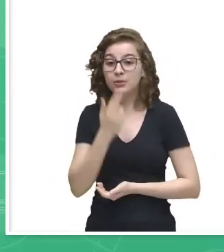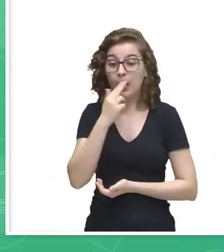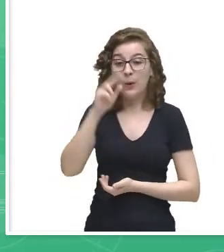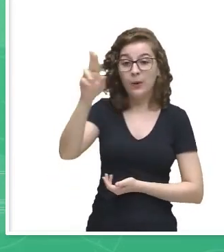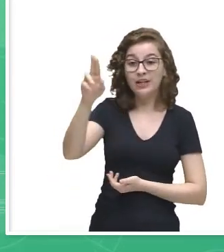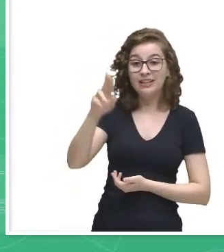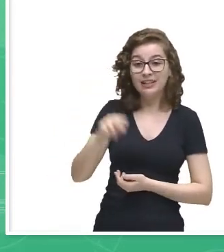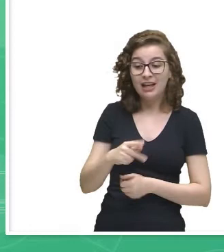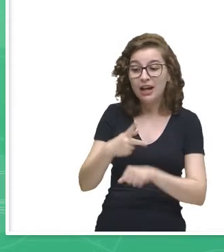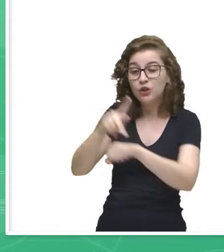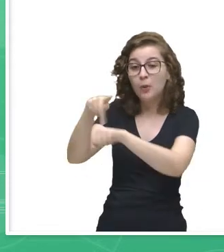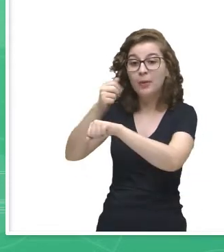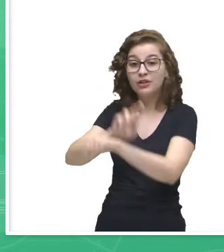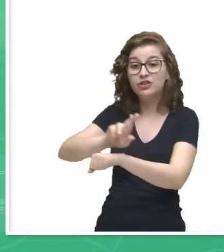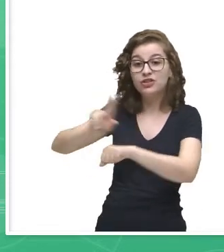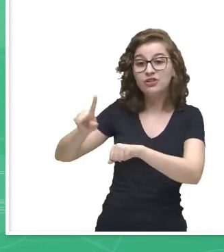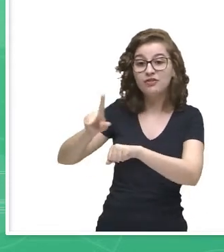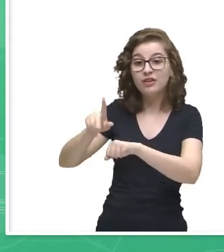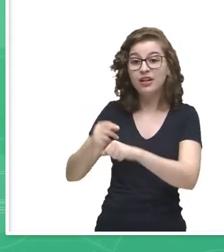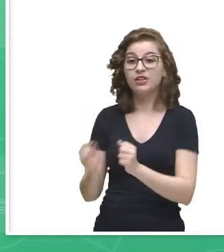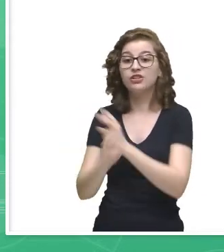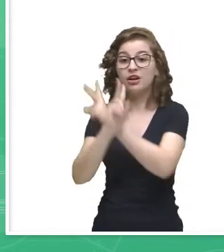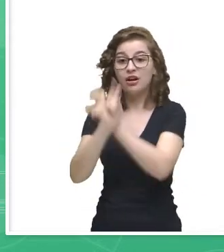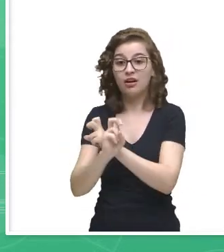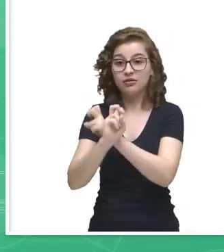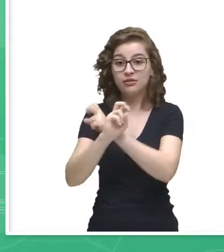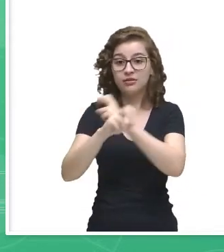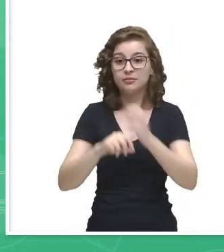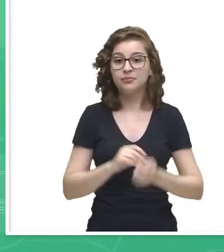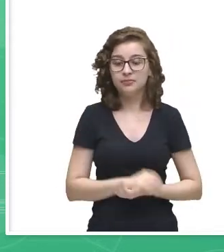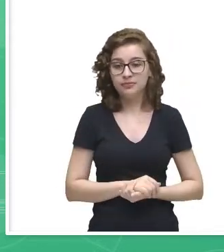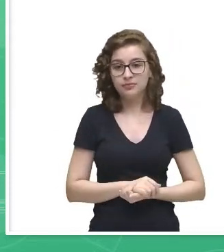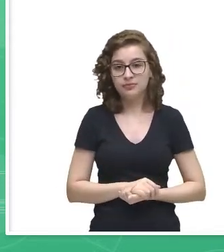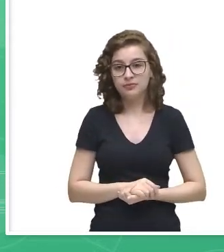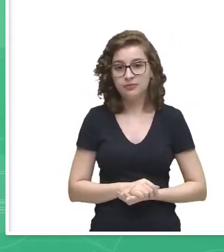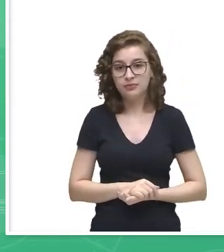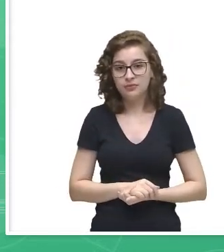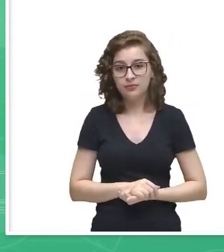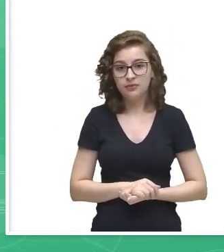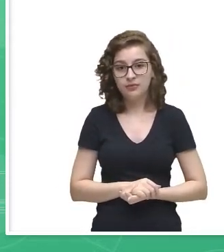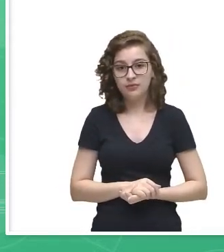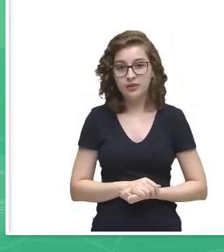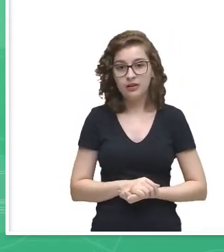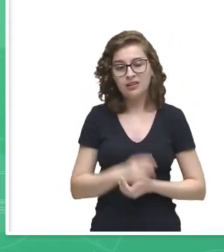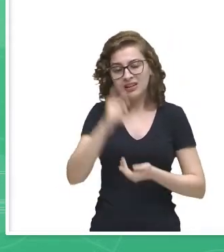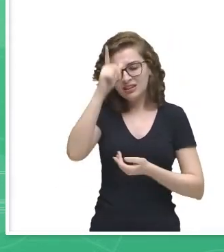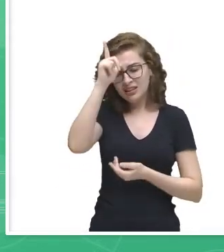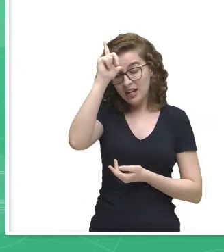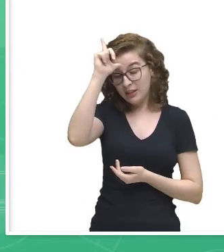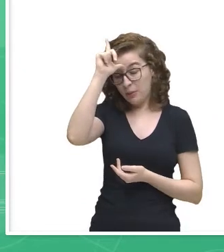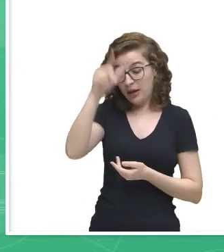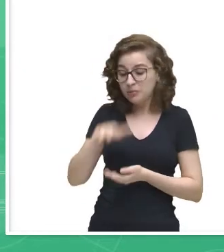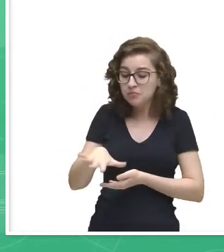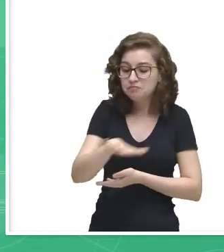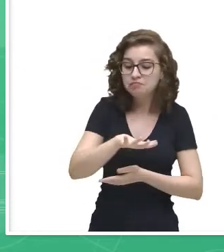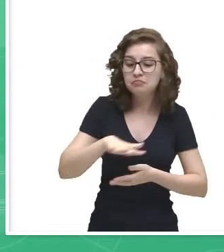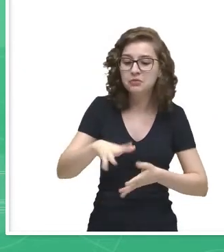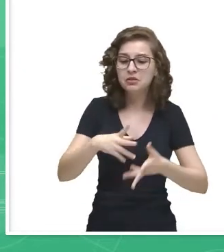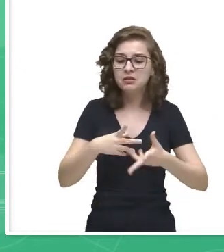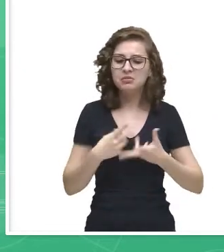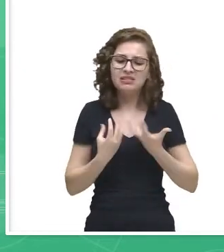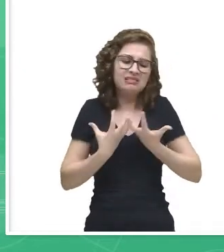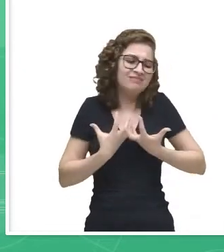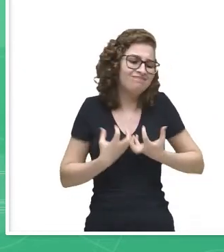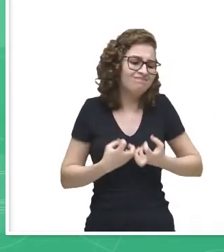acontecer? Como a população ela está nesse sentimento, né, de derrota, as ideias do Hitler elas